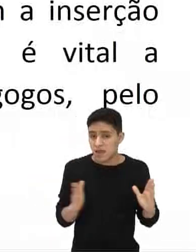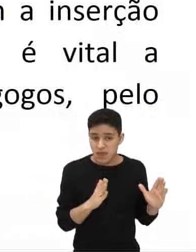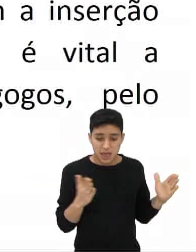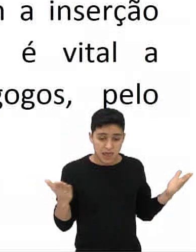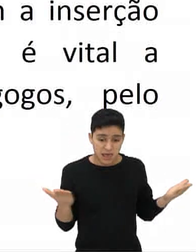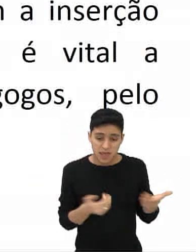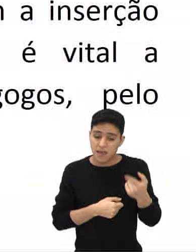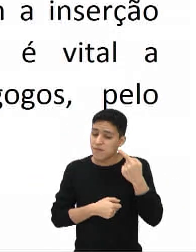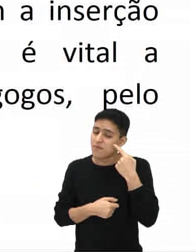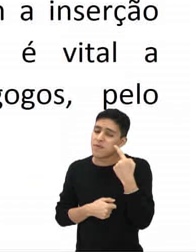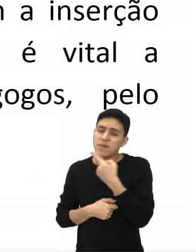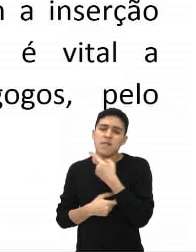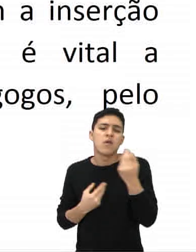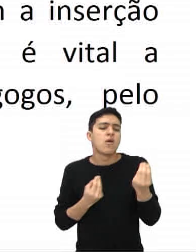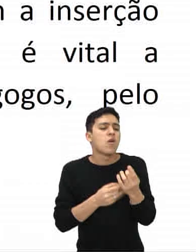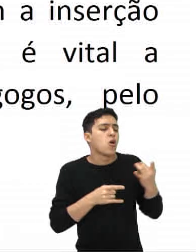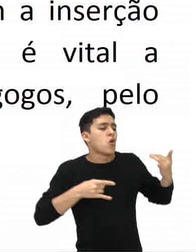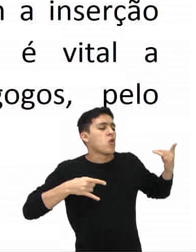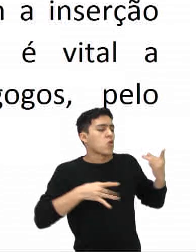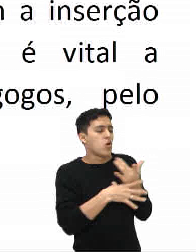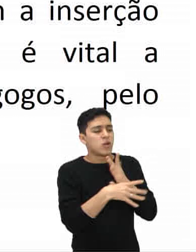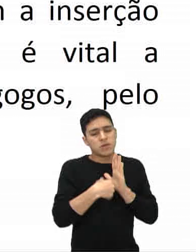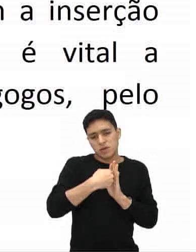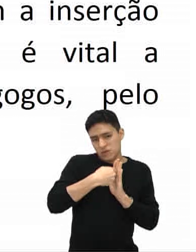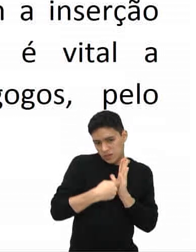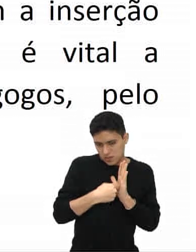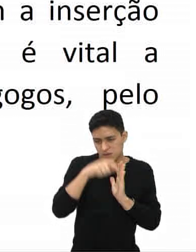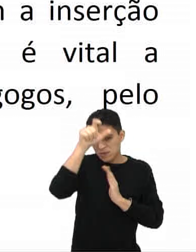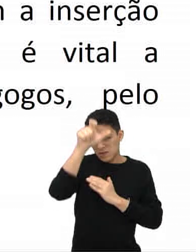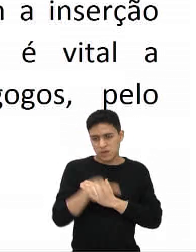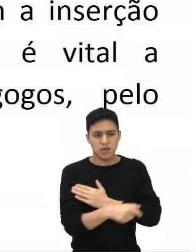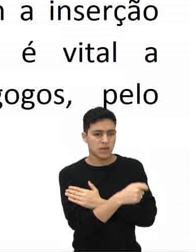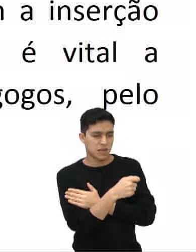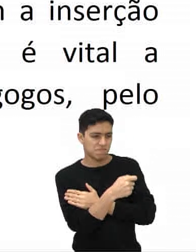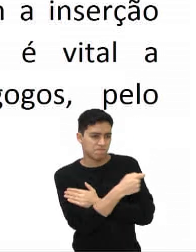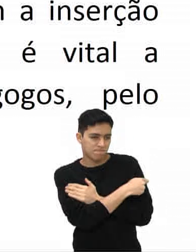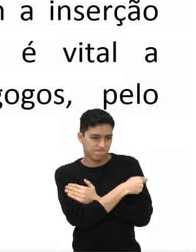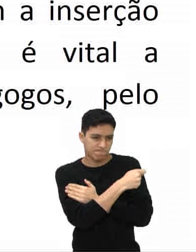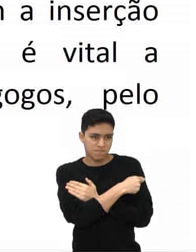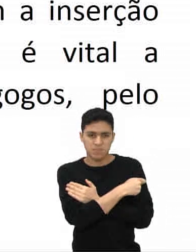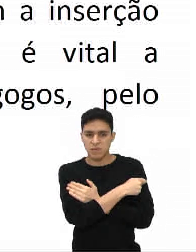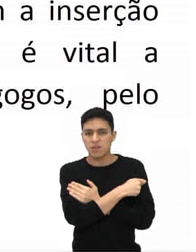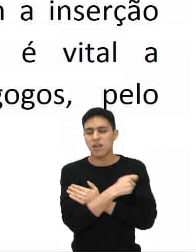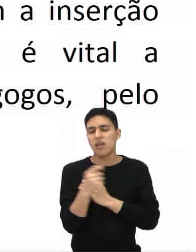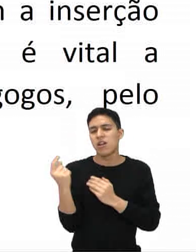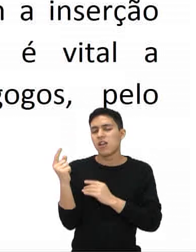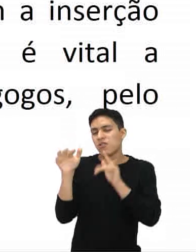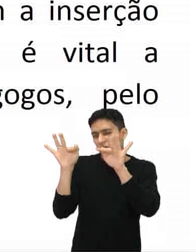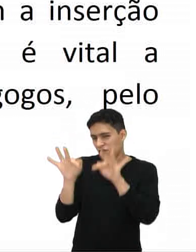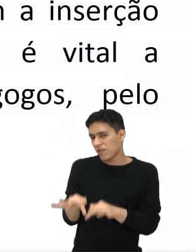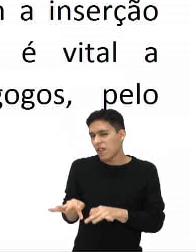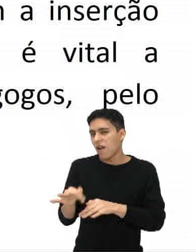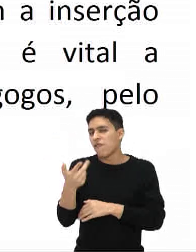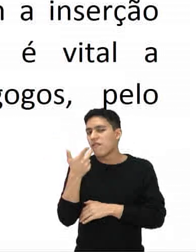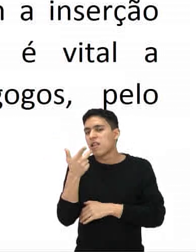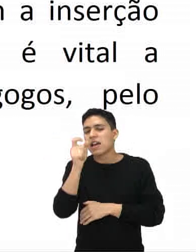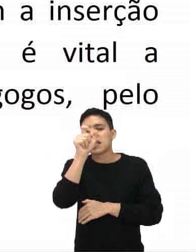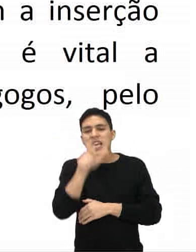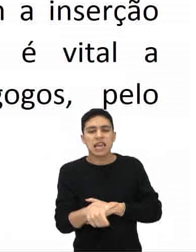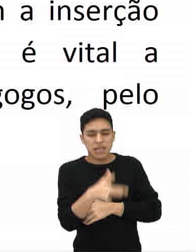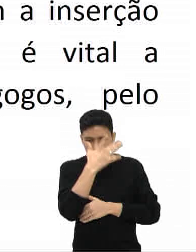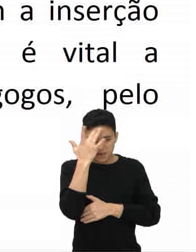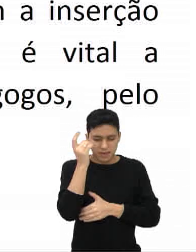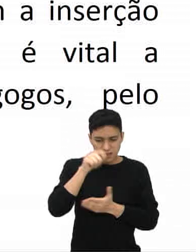Vamos ler a conclusão da nossa redação, da redação desse nosso amigo aqui. Depois, no final, vou dizer para você quem fez